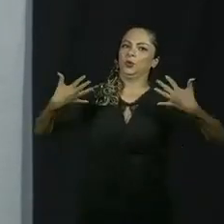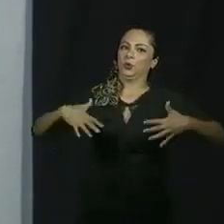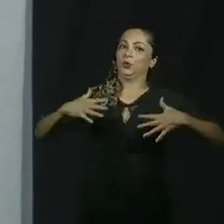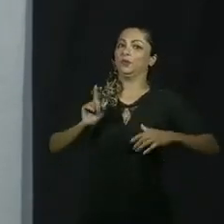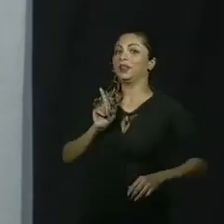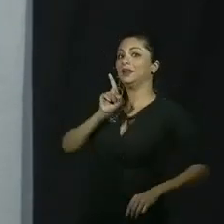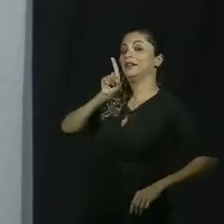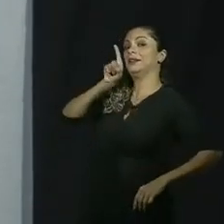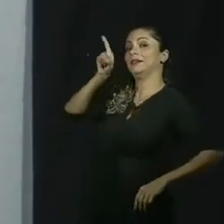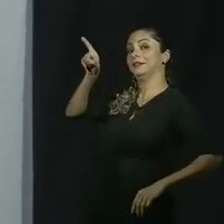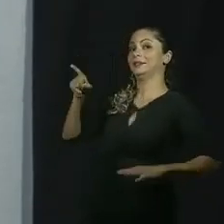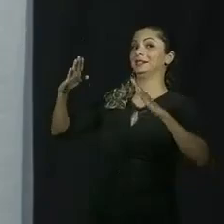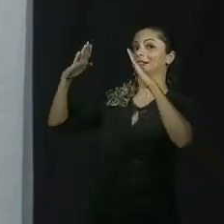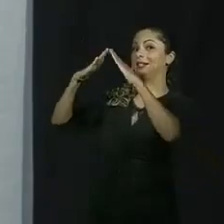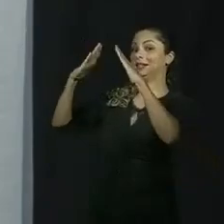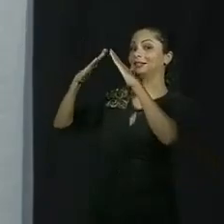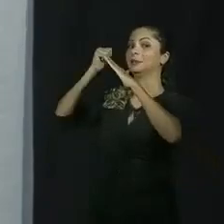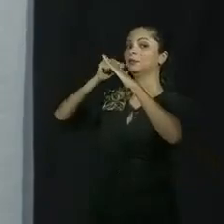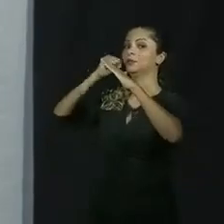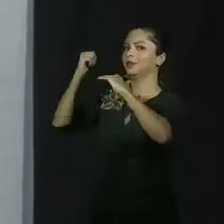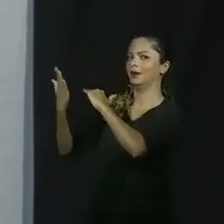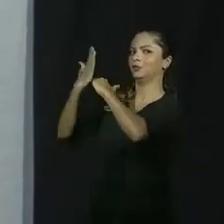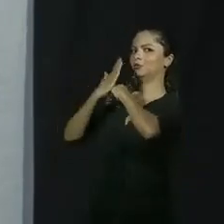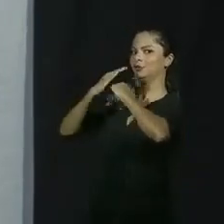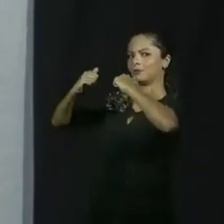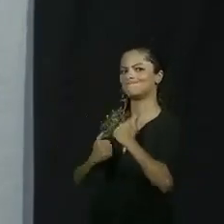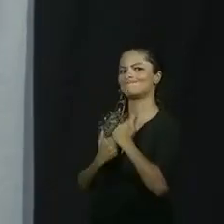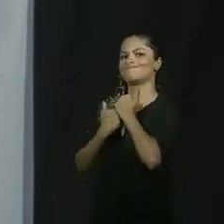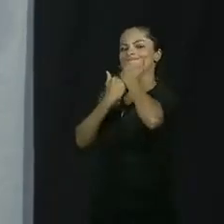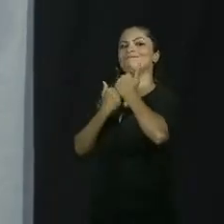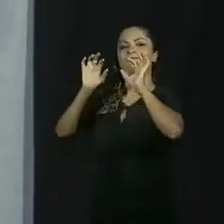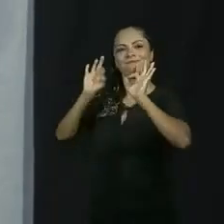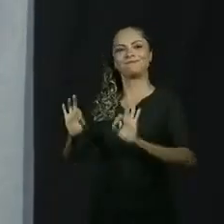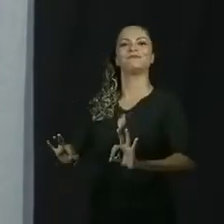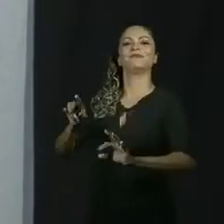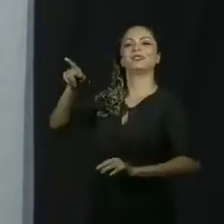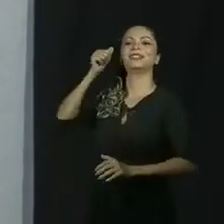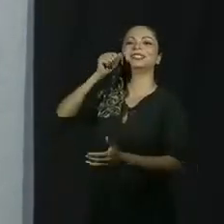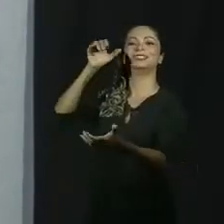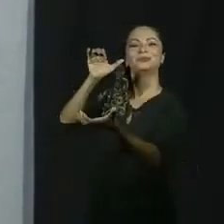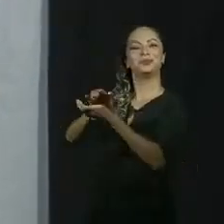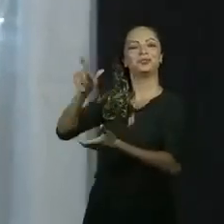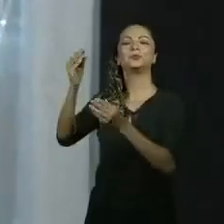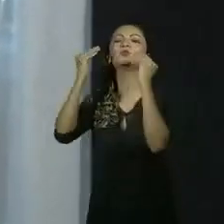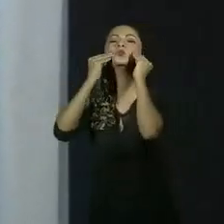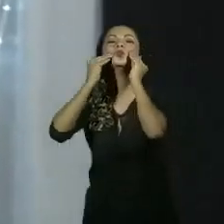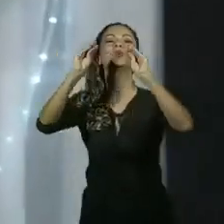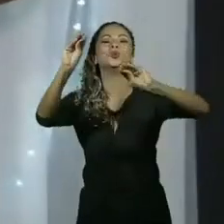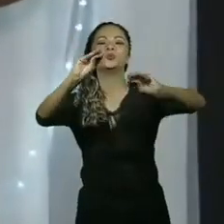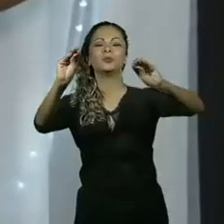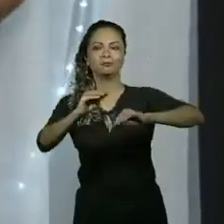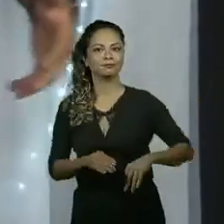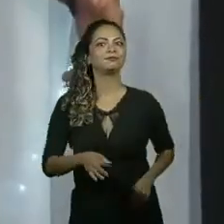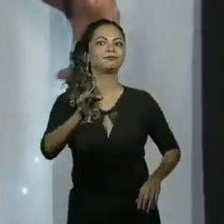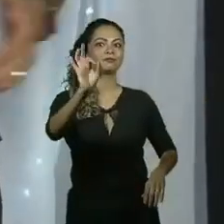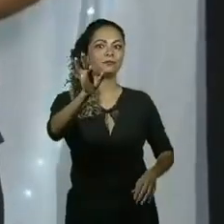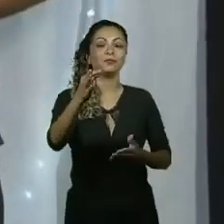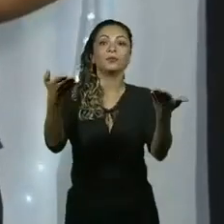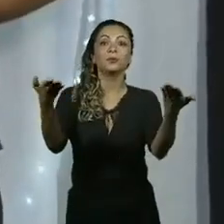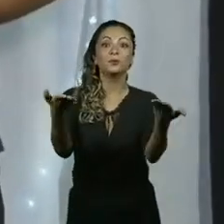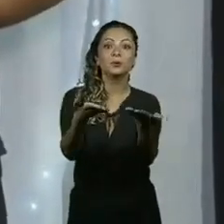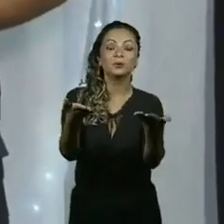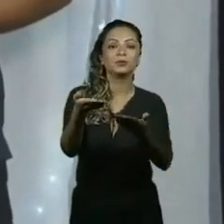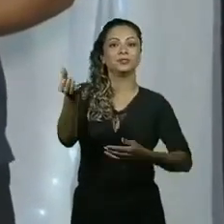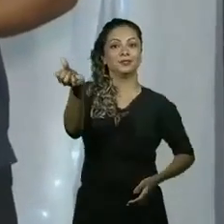casa dele, no caso, a Andressa, a esposa maravilhosa e linda. Beijo, E Andressa! é muito legal, né? Hoje eu estou aqui numa